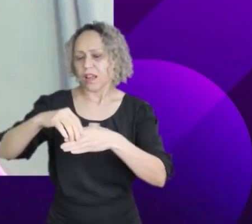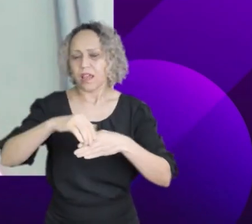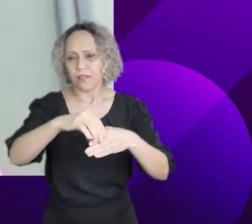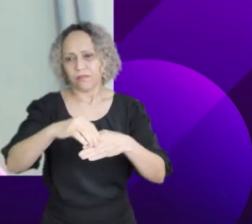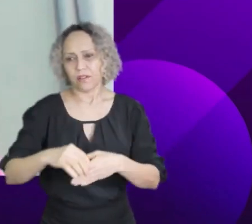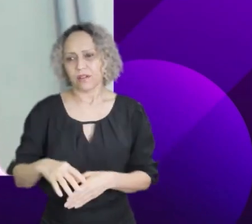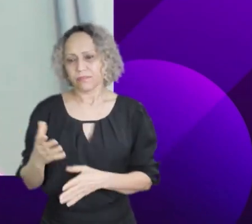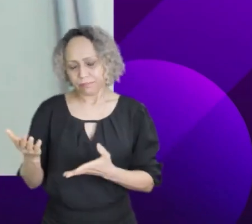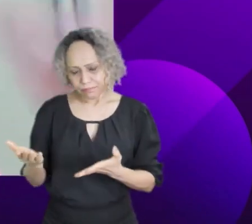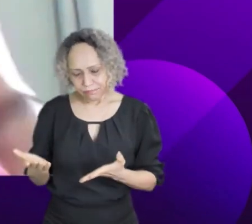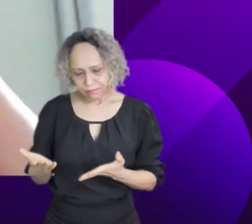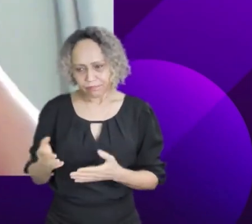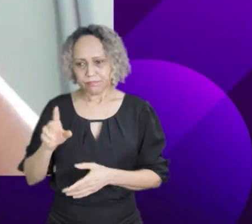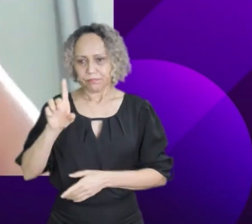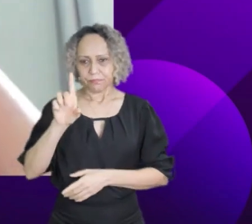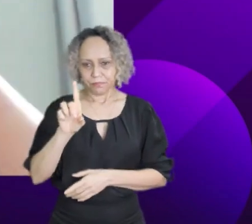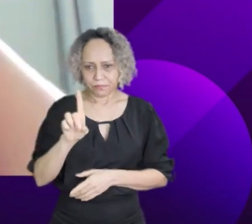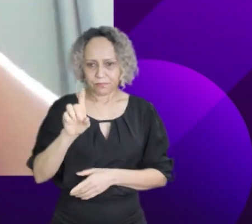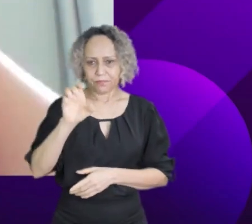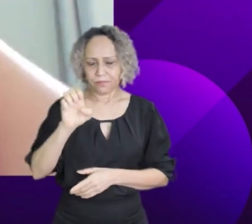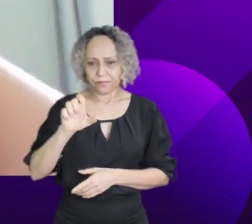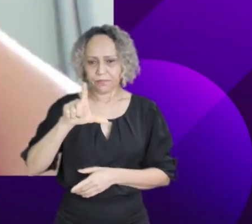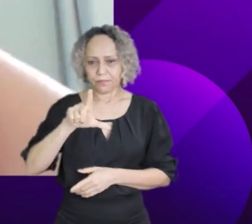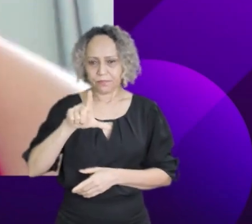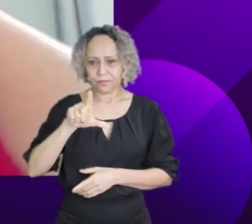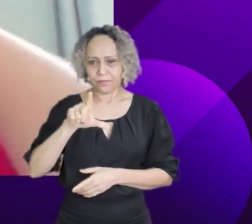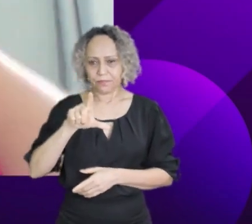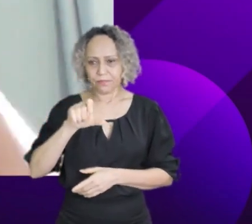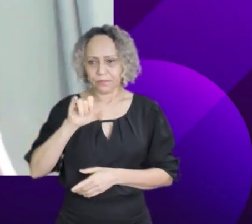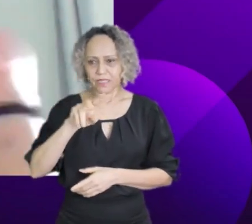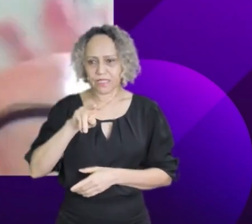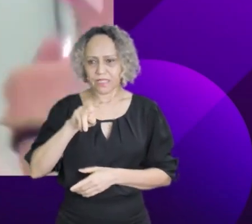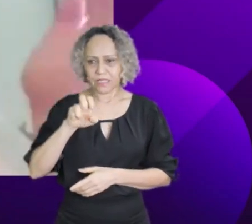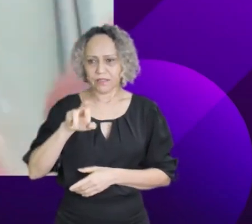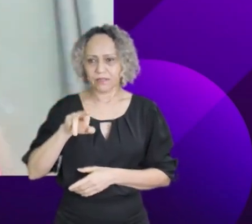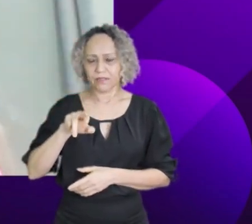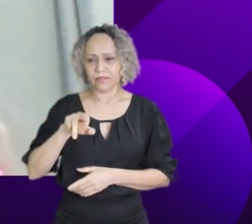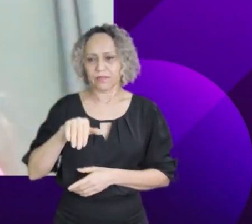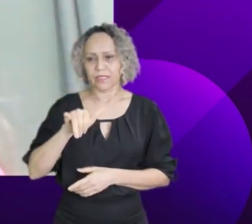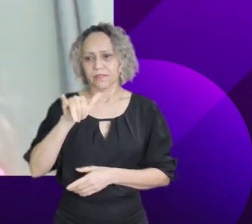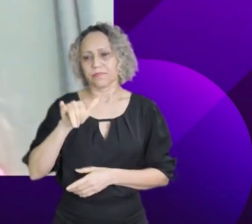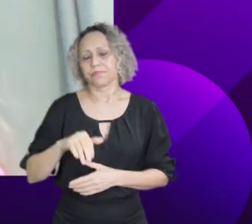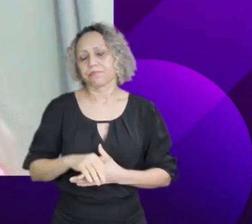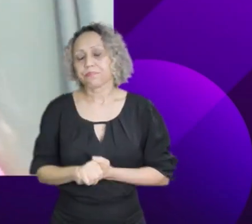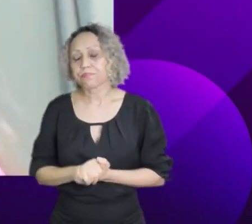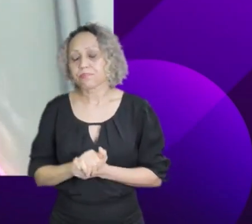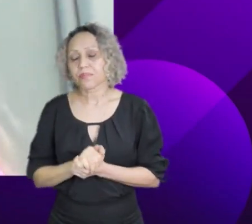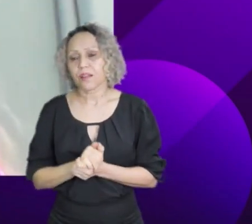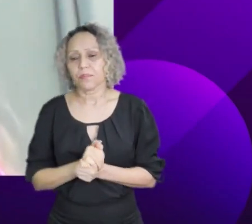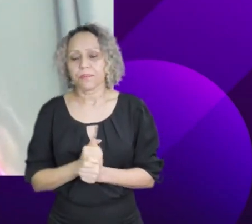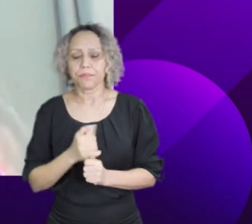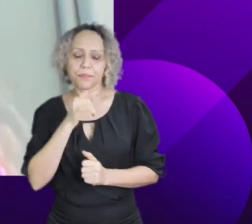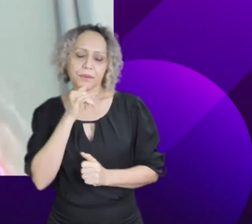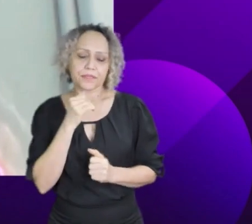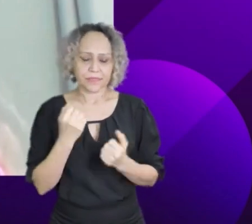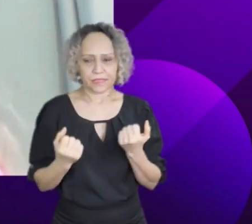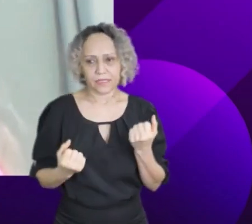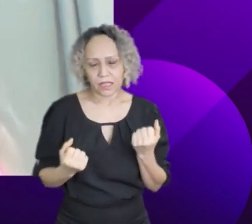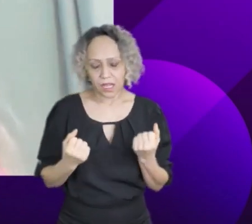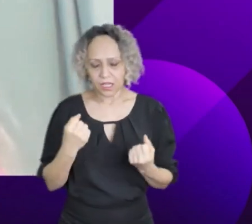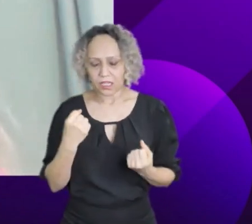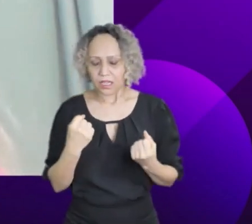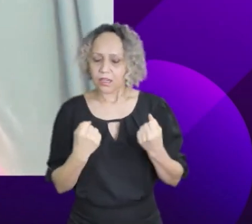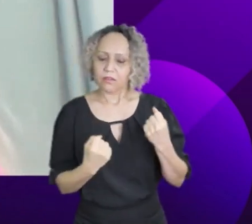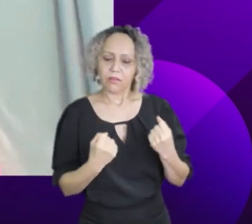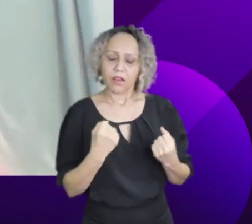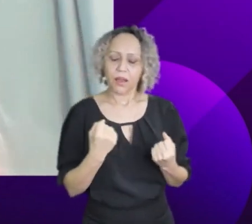trata isso? Ela é uma ciclofaixa que não só é compartilhada com ônibus, ela é compartilhada também com táxi, e